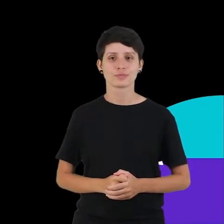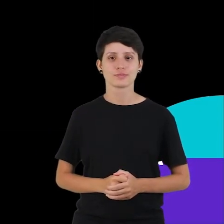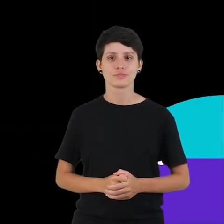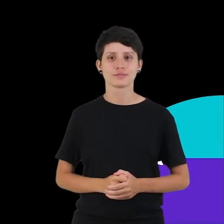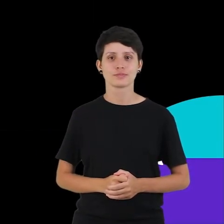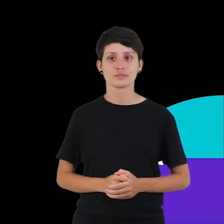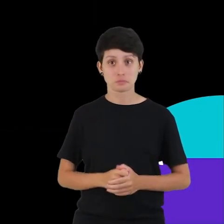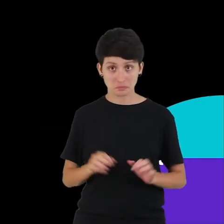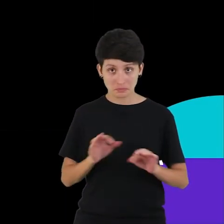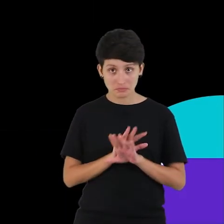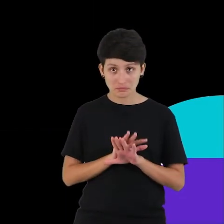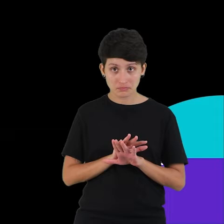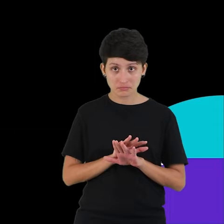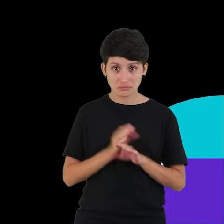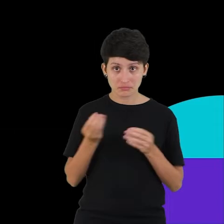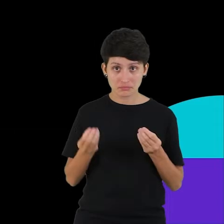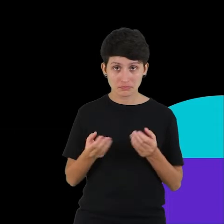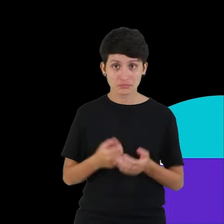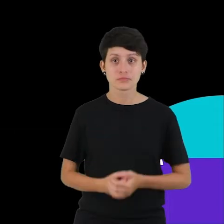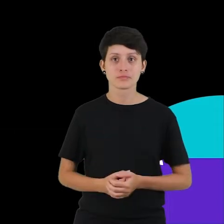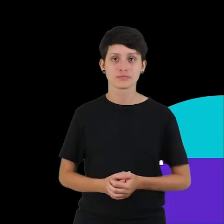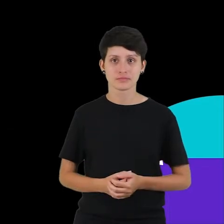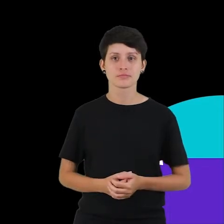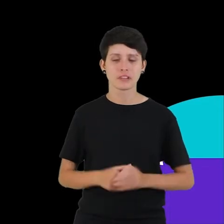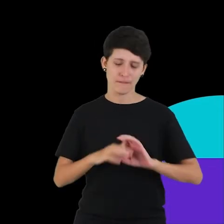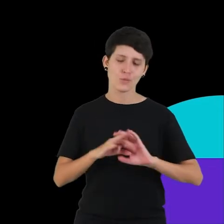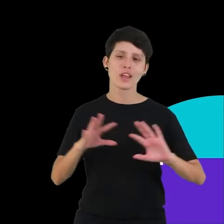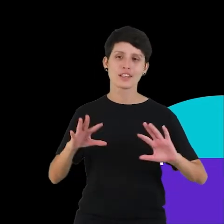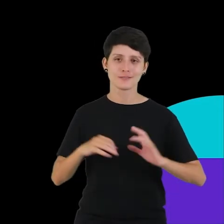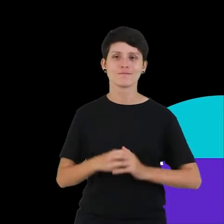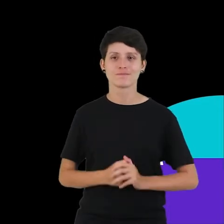economia circulando. Circuito mais curto.